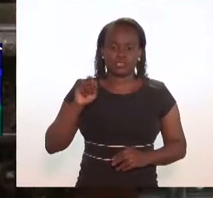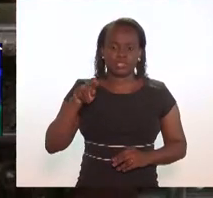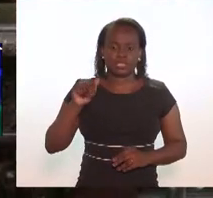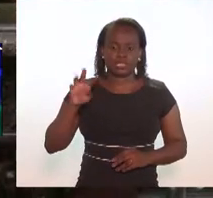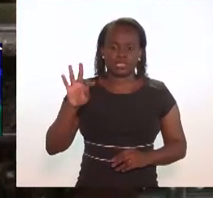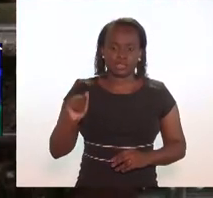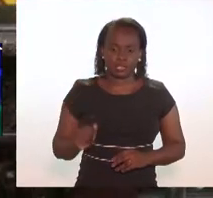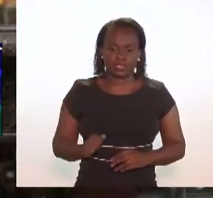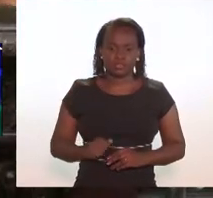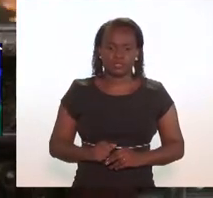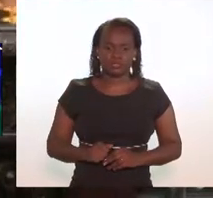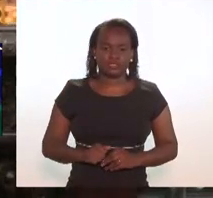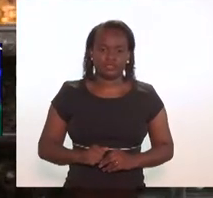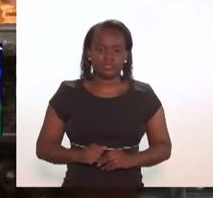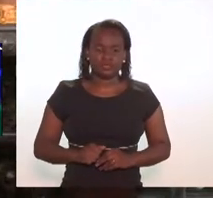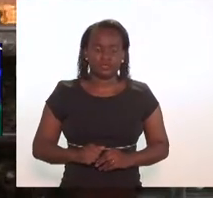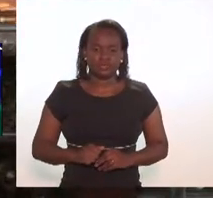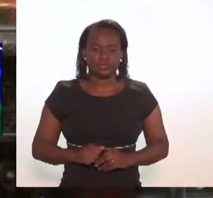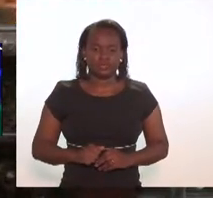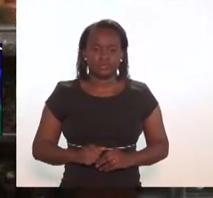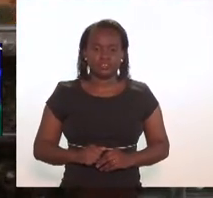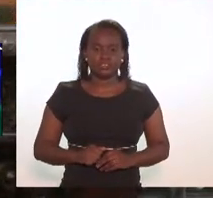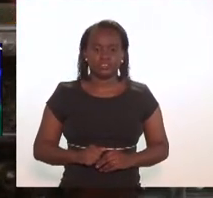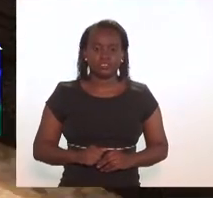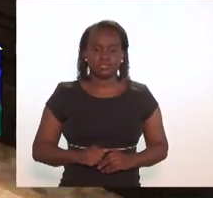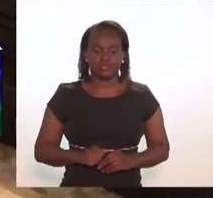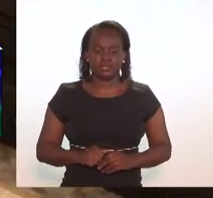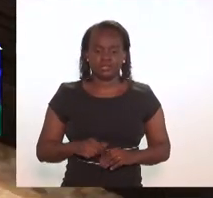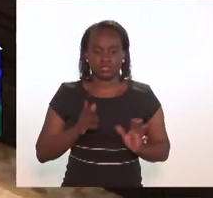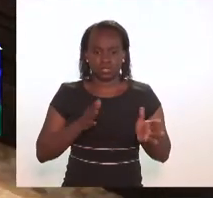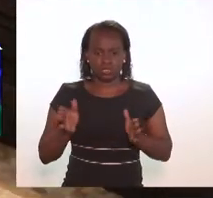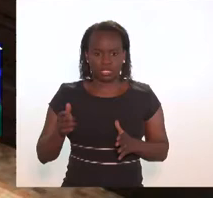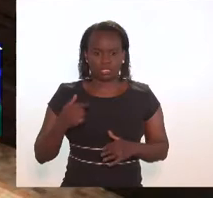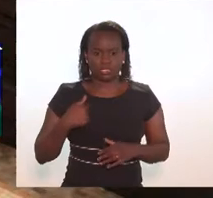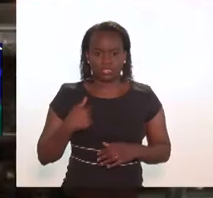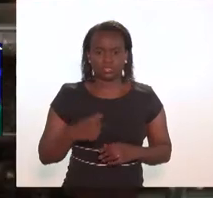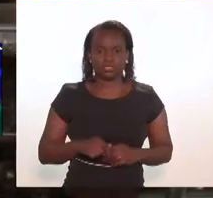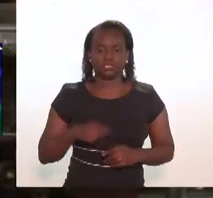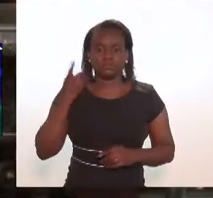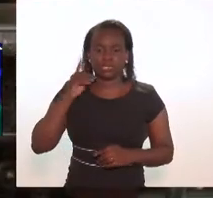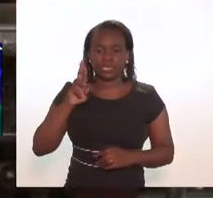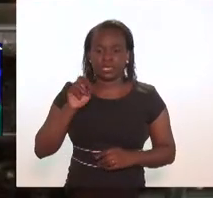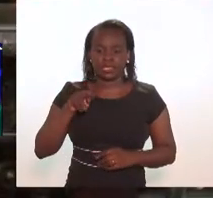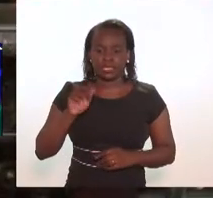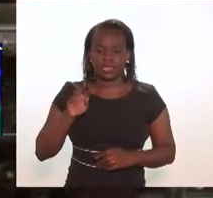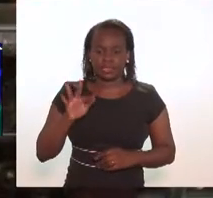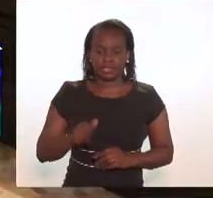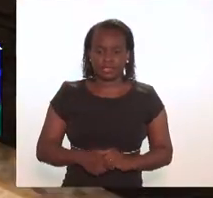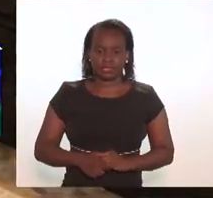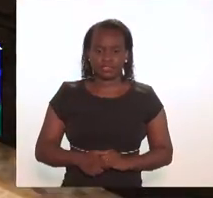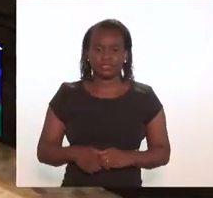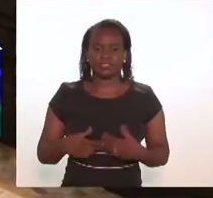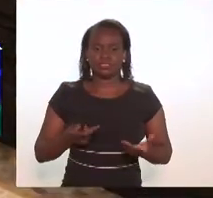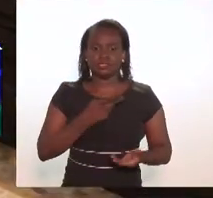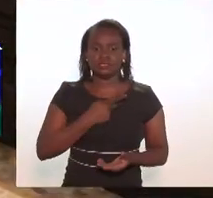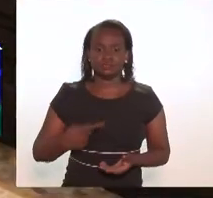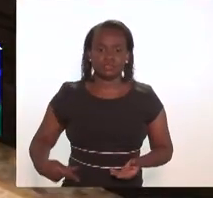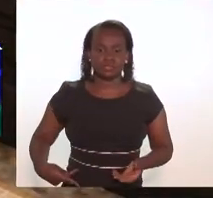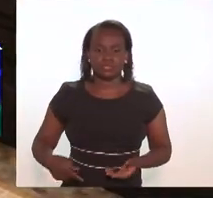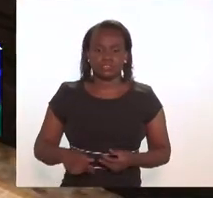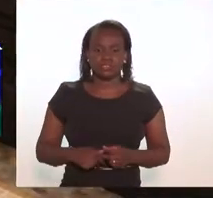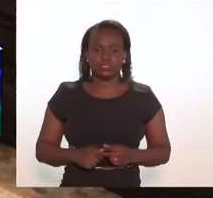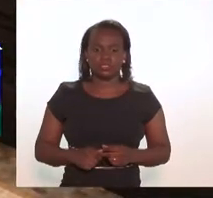Renata. Flávio Serafini. É uma questão de ordem. Questão de ordem, deputada Renata. Senhor presidente.